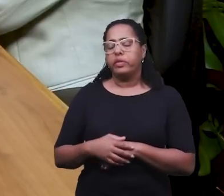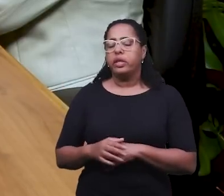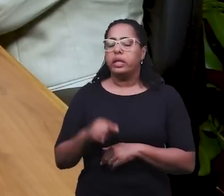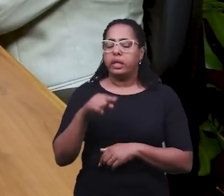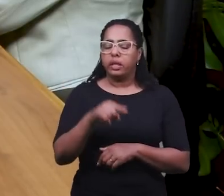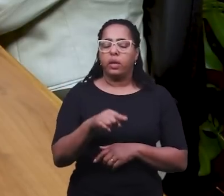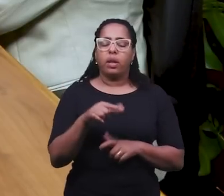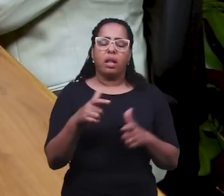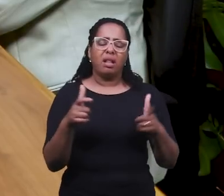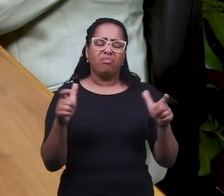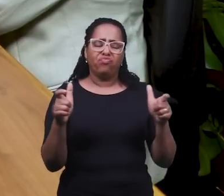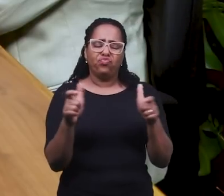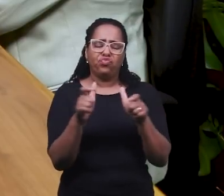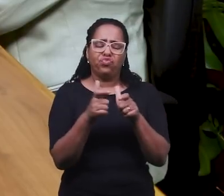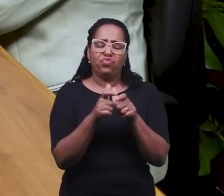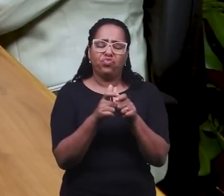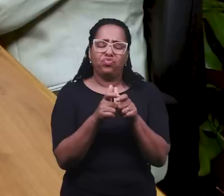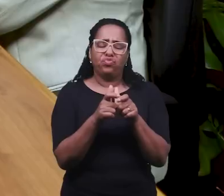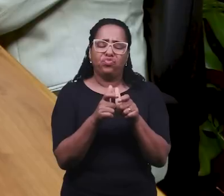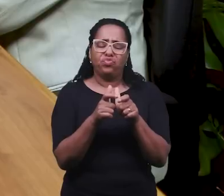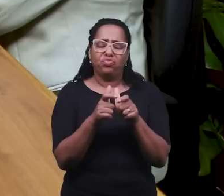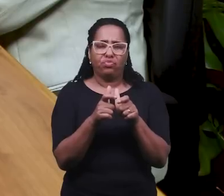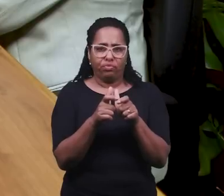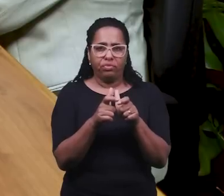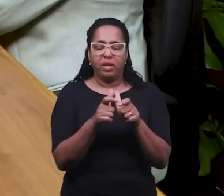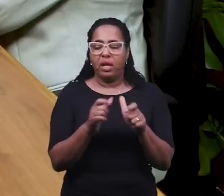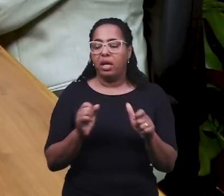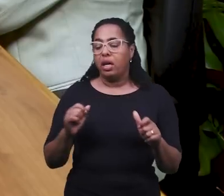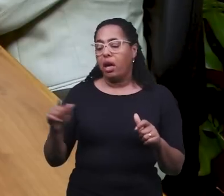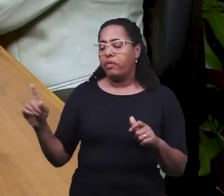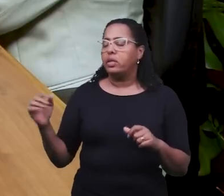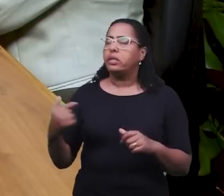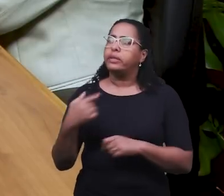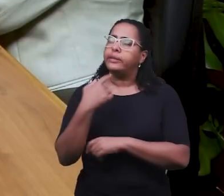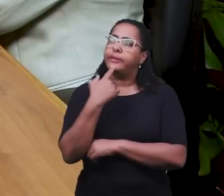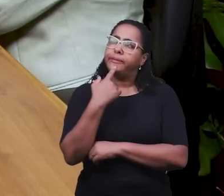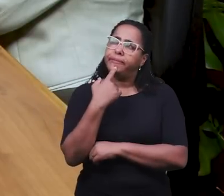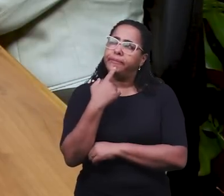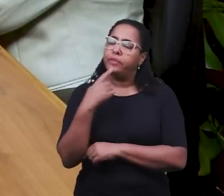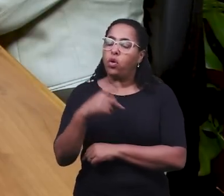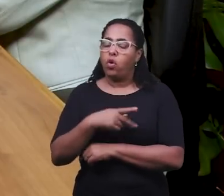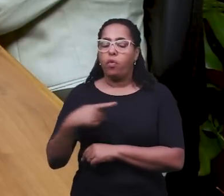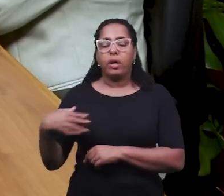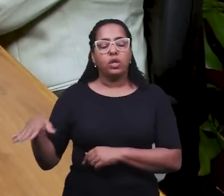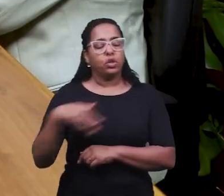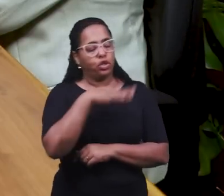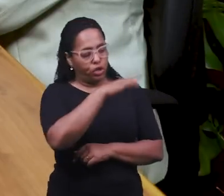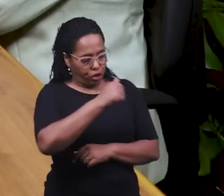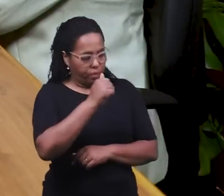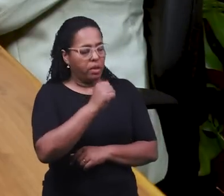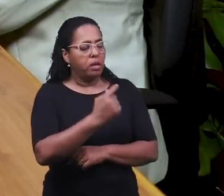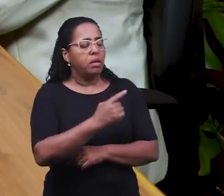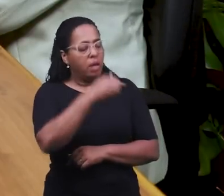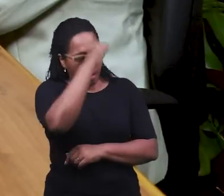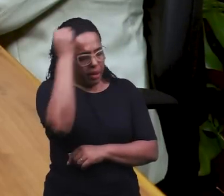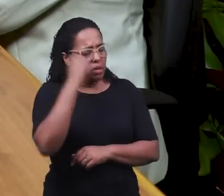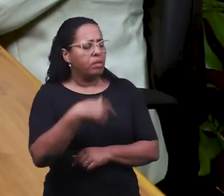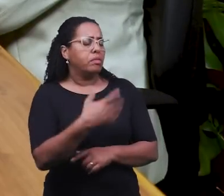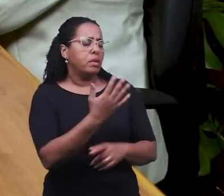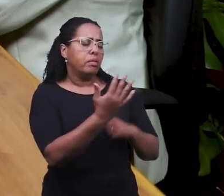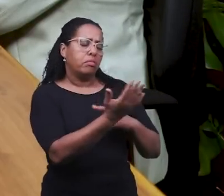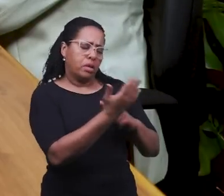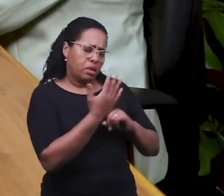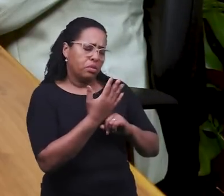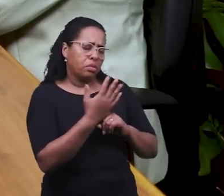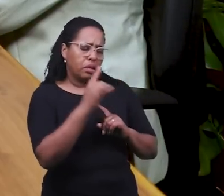igreja estava crescendo pouco e ele queria fazer. Ele veio conversar comigo, Amadeu, estou precisando que você me ajude,